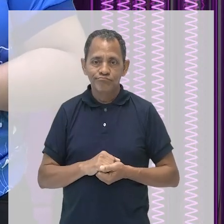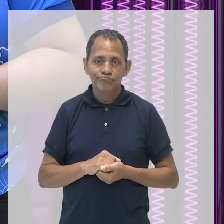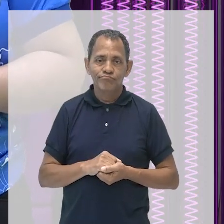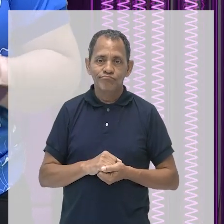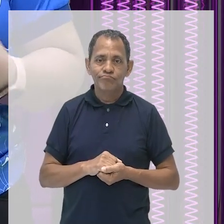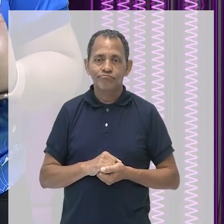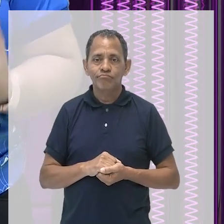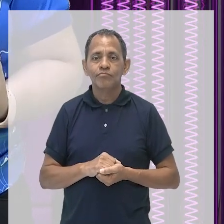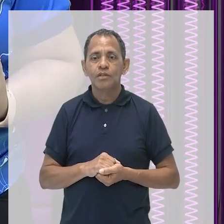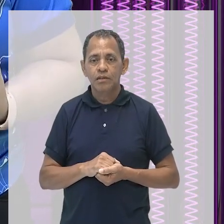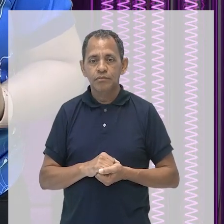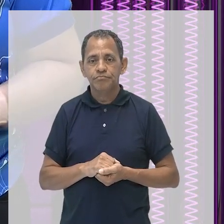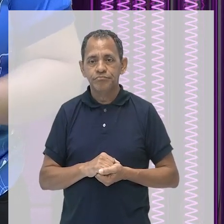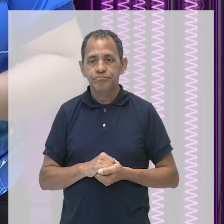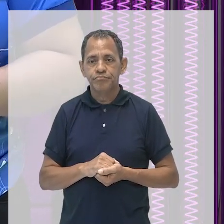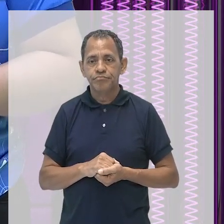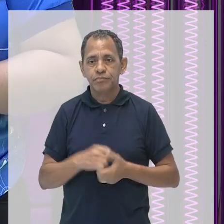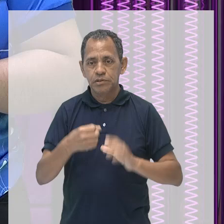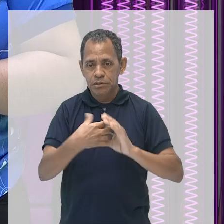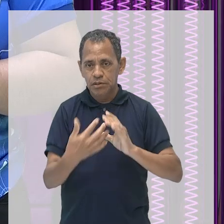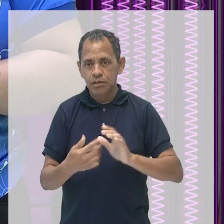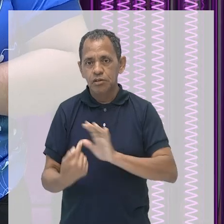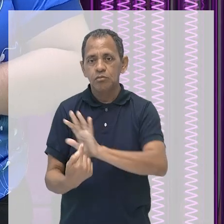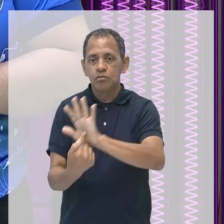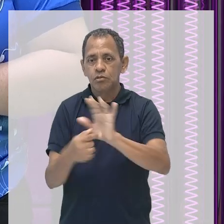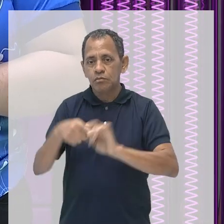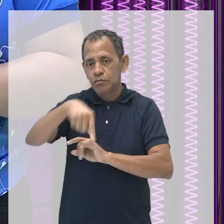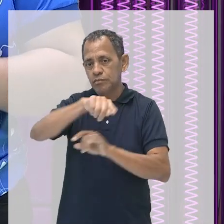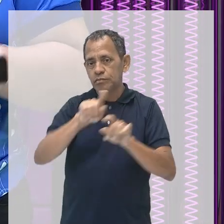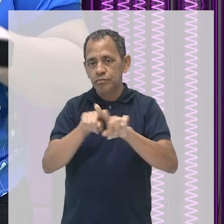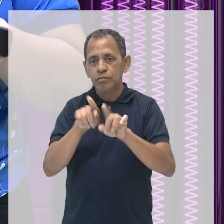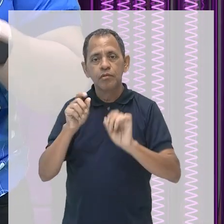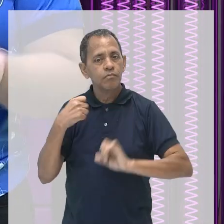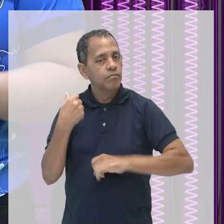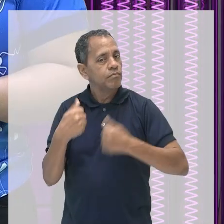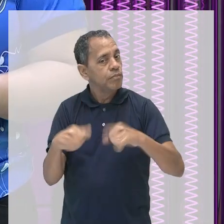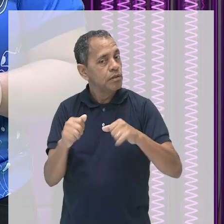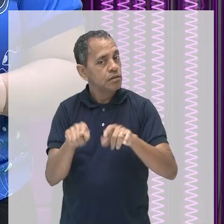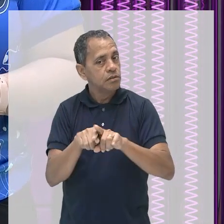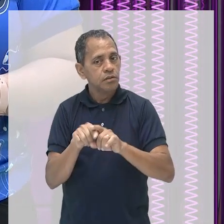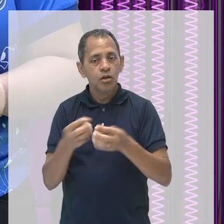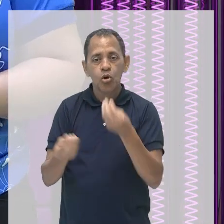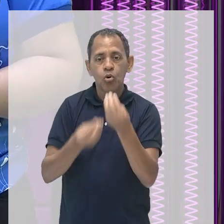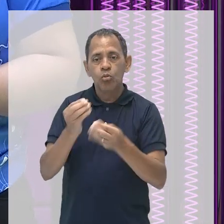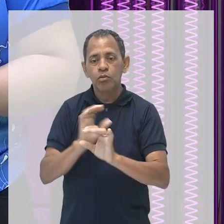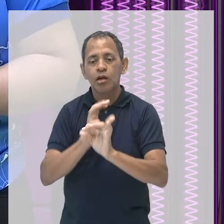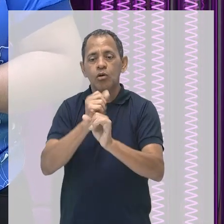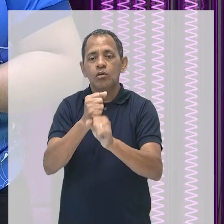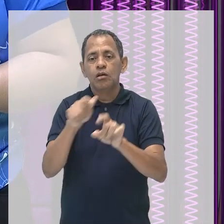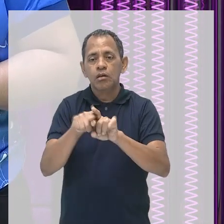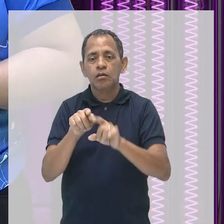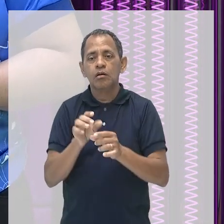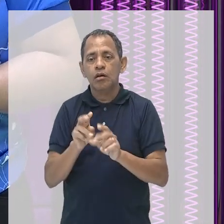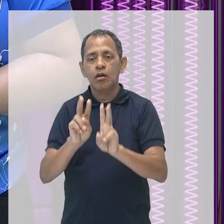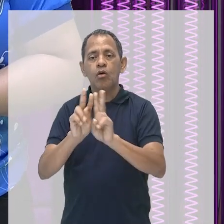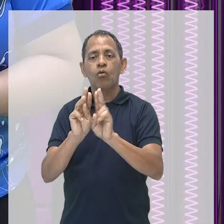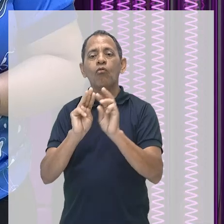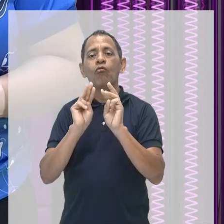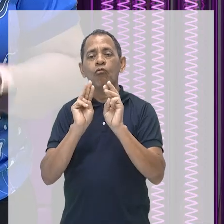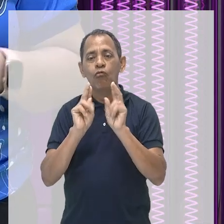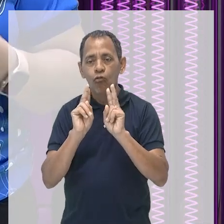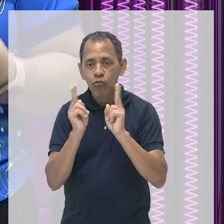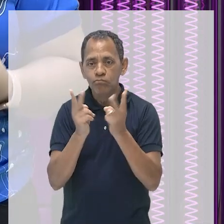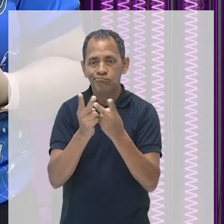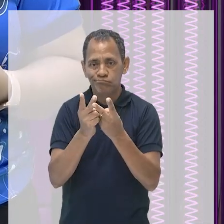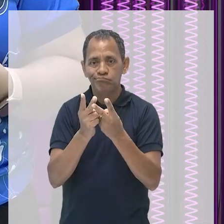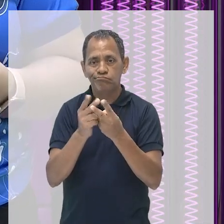então, inicialmente, tá bom? Que são necessários, inclusive, para a gente calcular o volume do prisma, né? Então, vamos ver